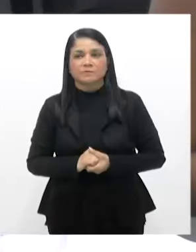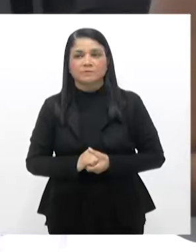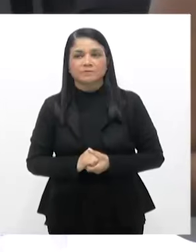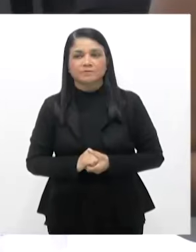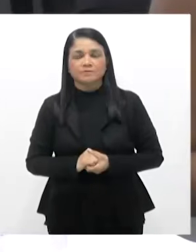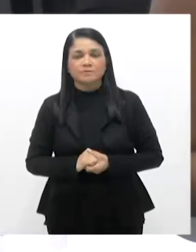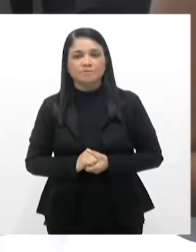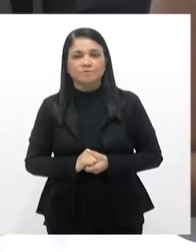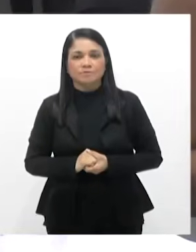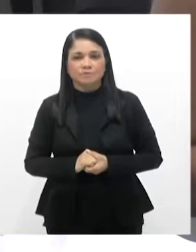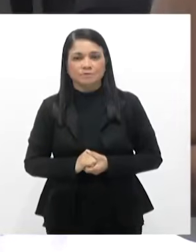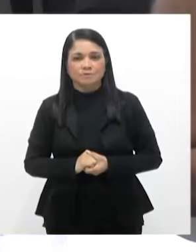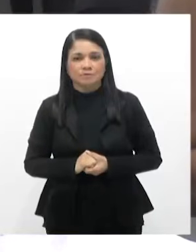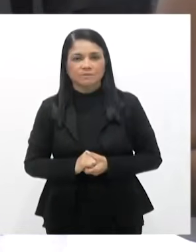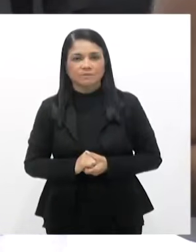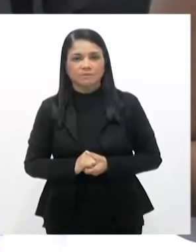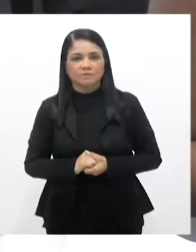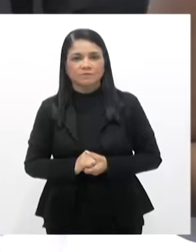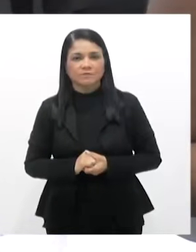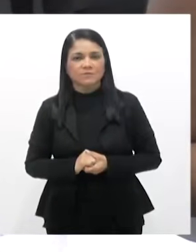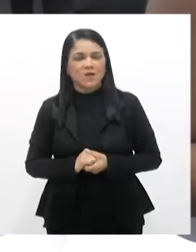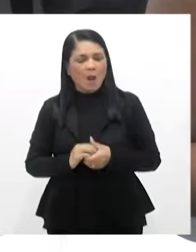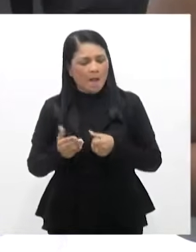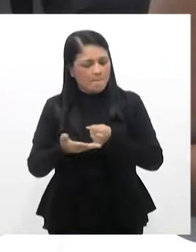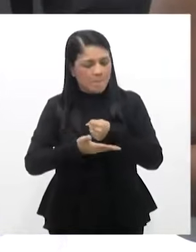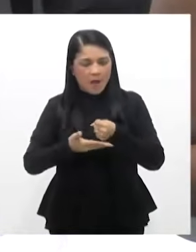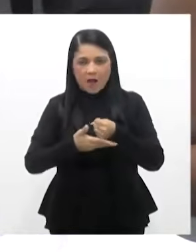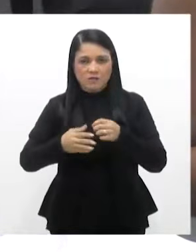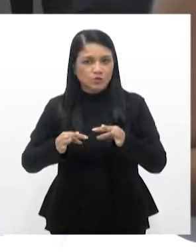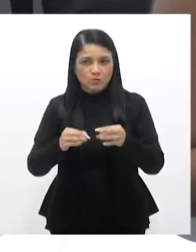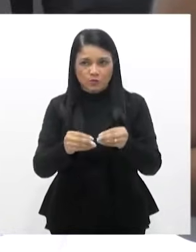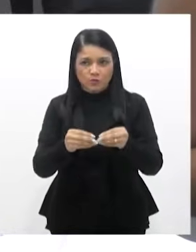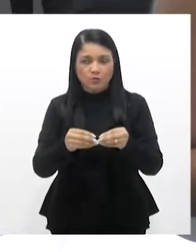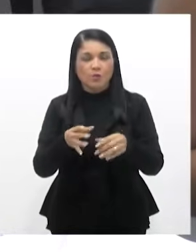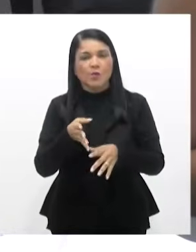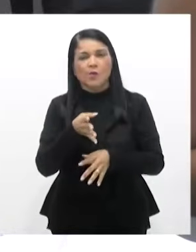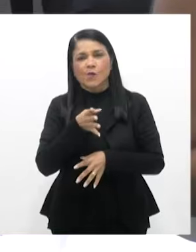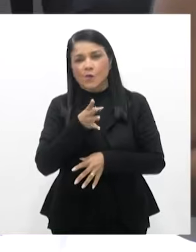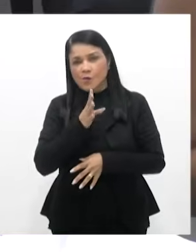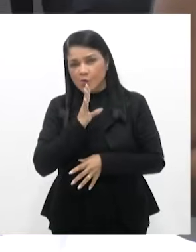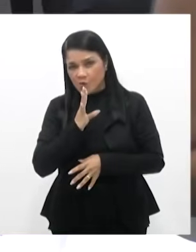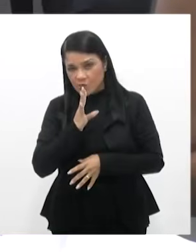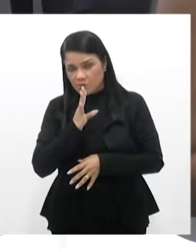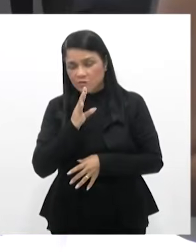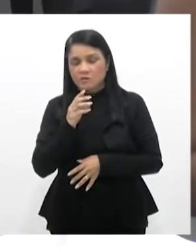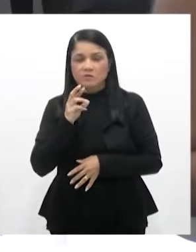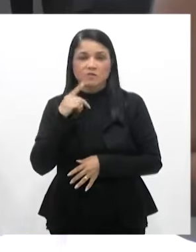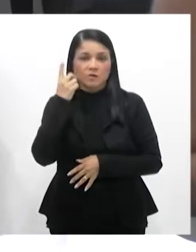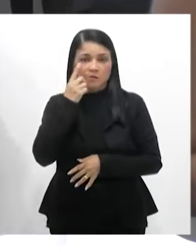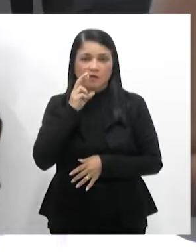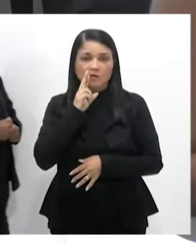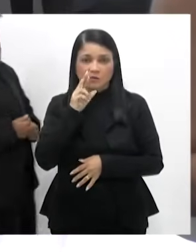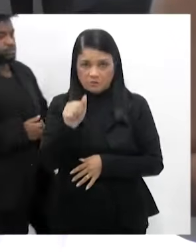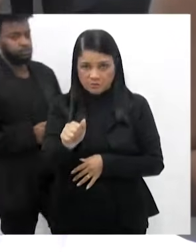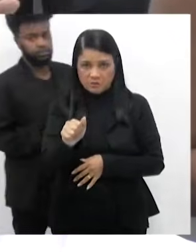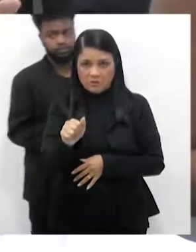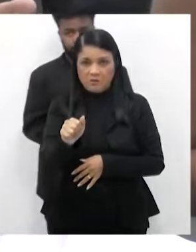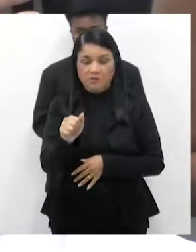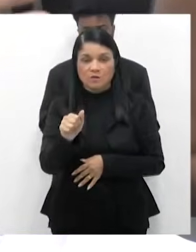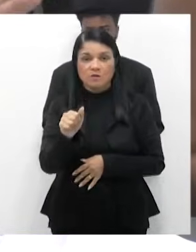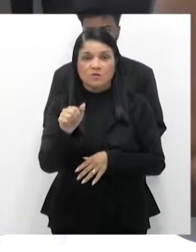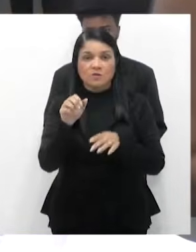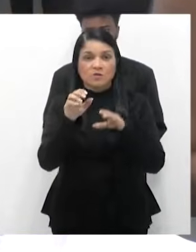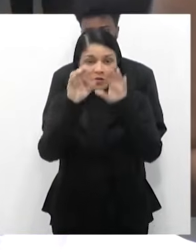Porque aí é o fundamento de tudo. Também reconheço, deputado Amorim, que o Supremo muitas